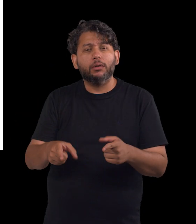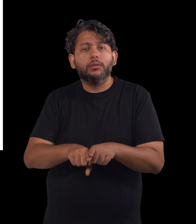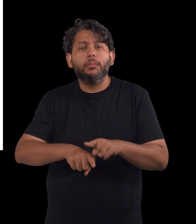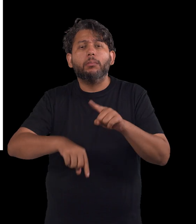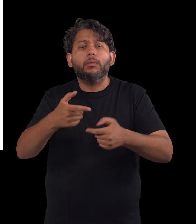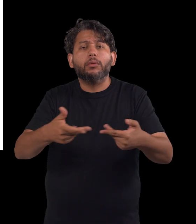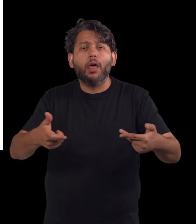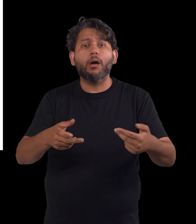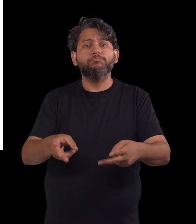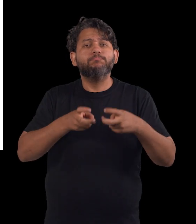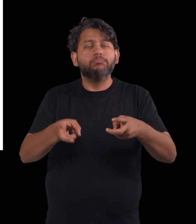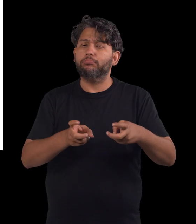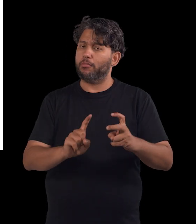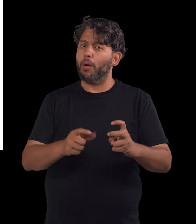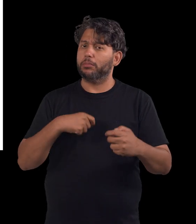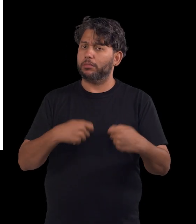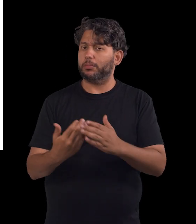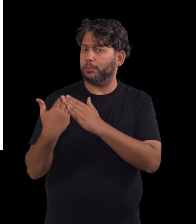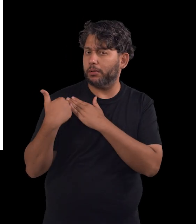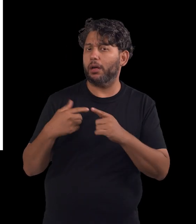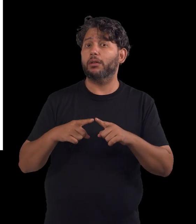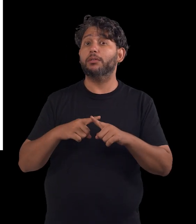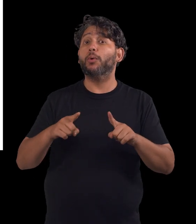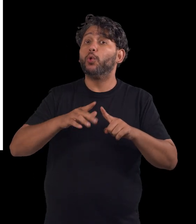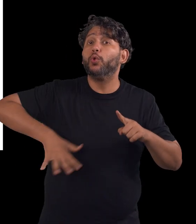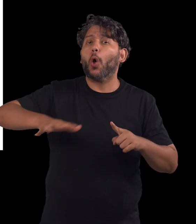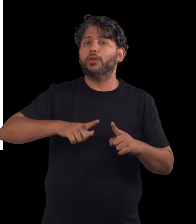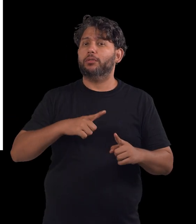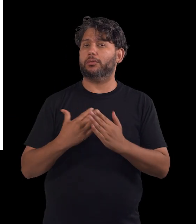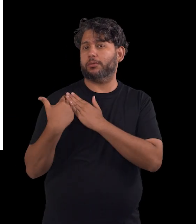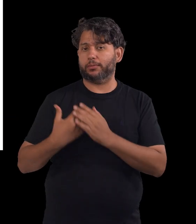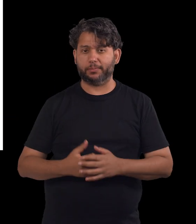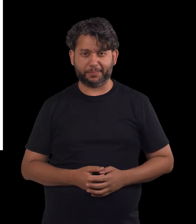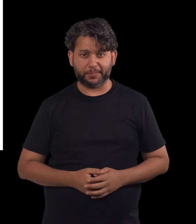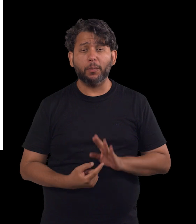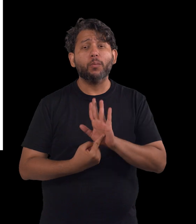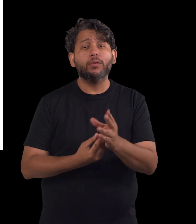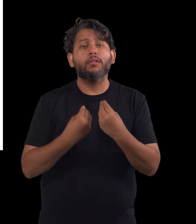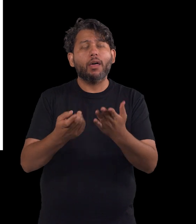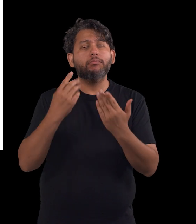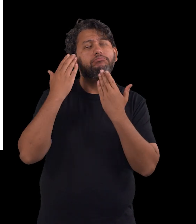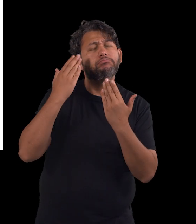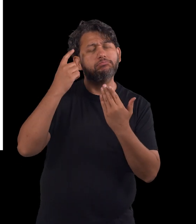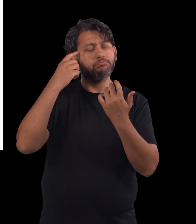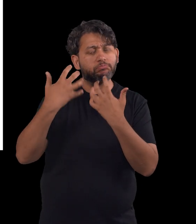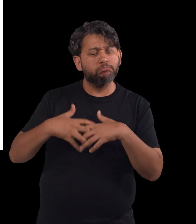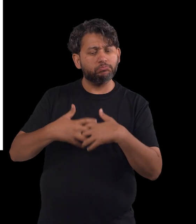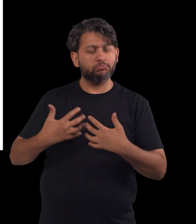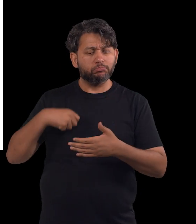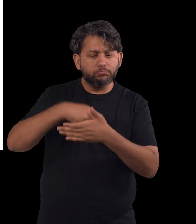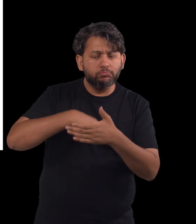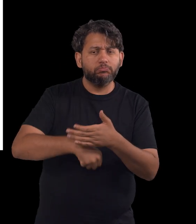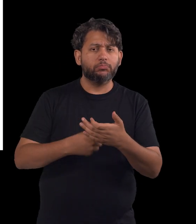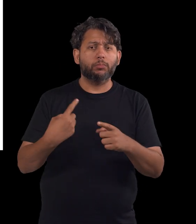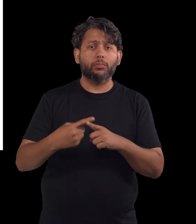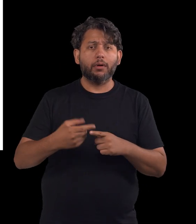o uso responsável de recursos e a responsabilidade coletiva. O kit estimula uma postura crítica e